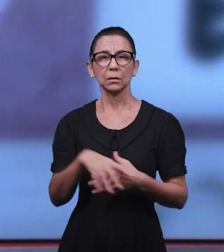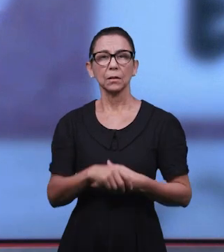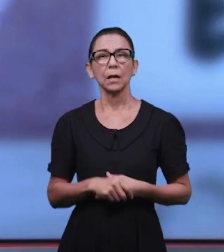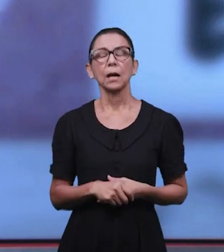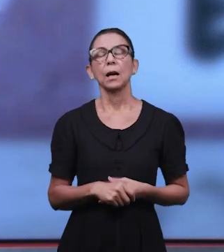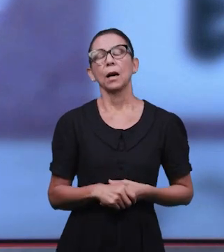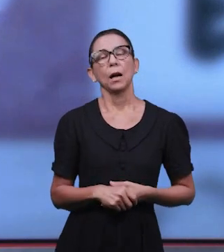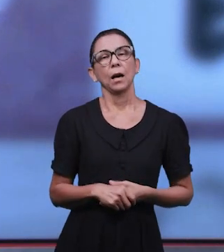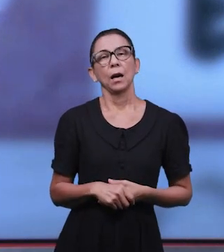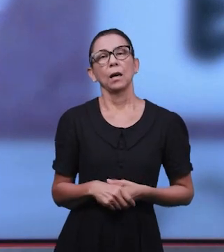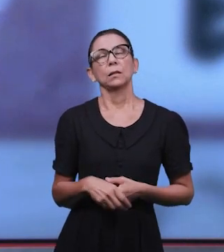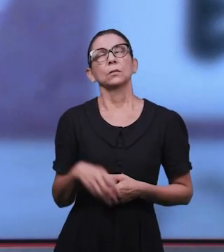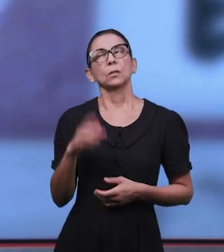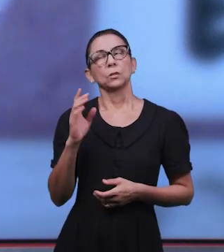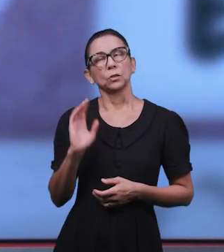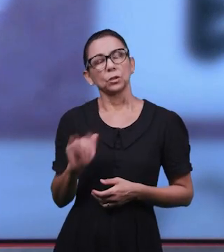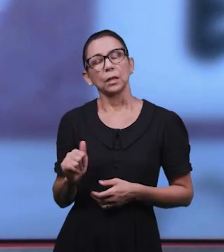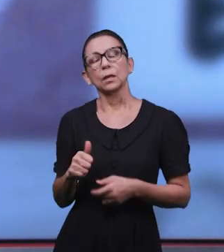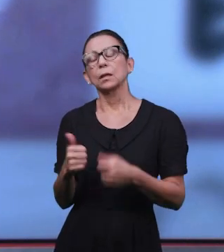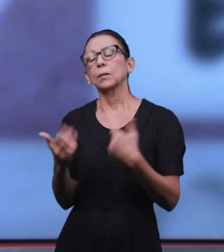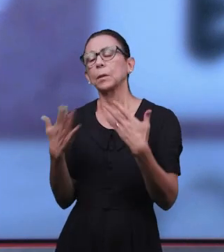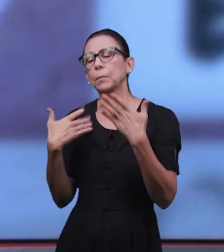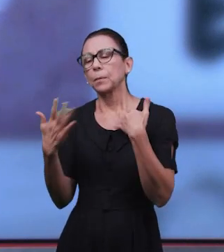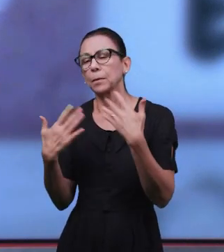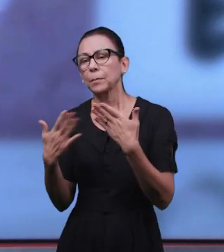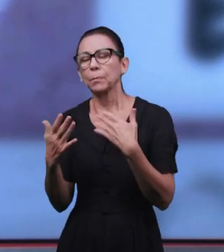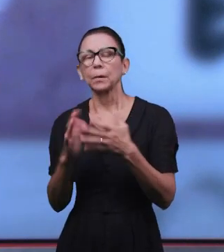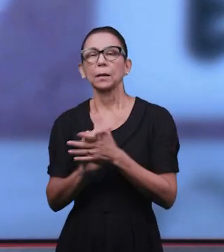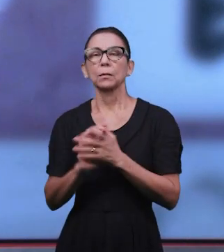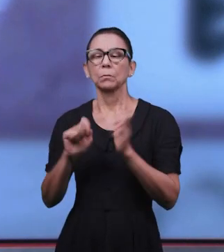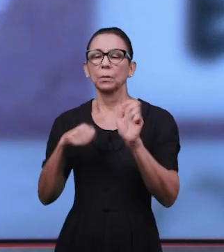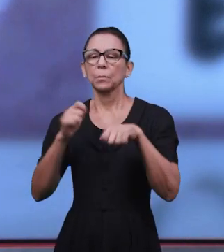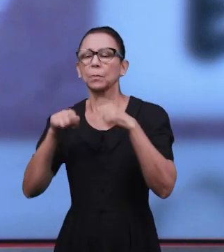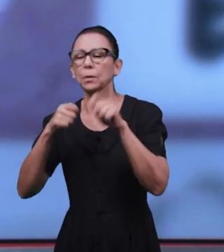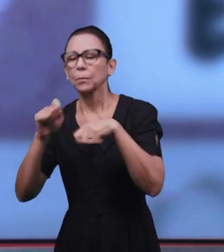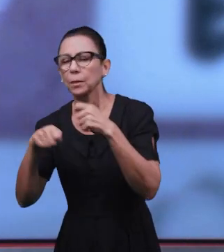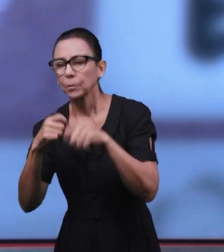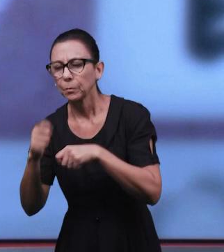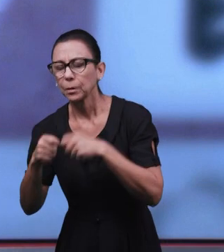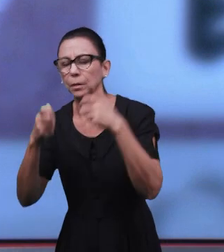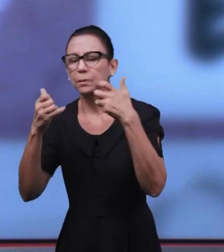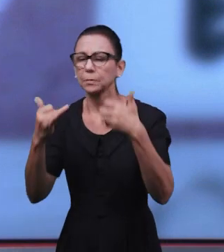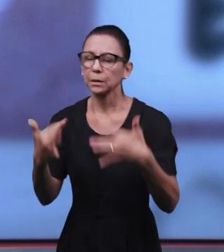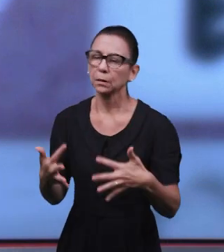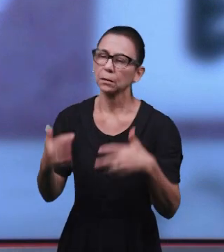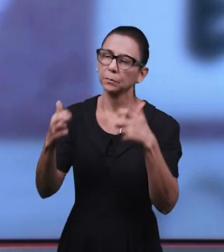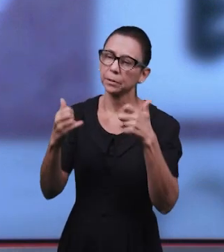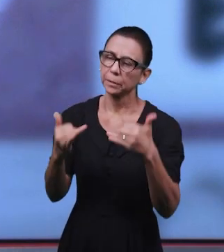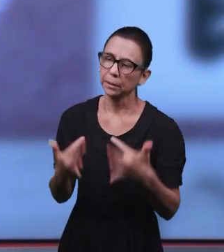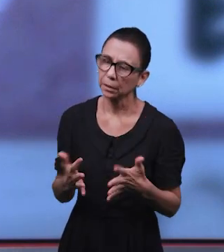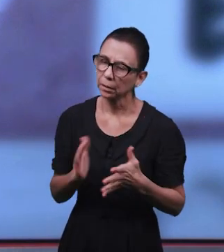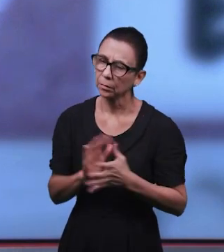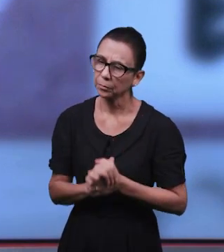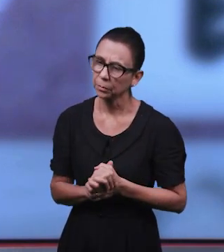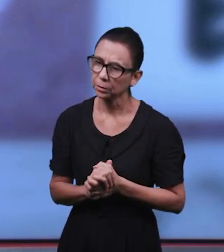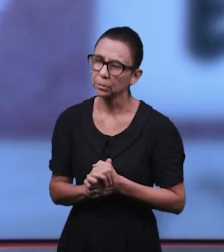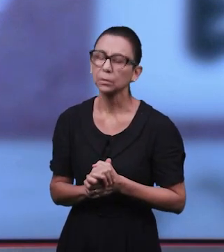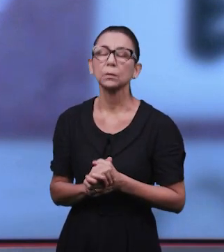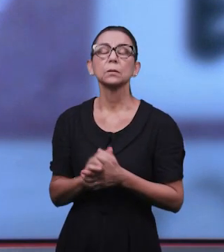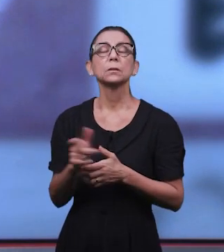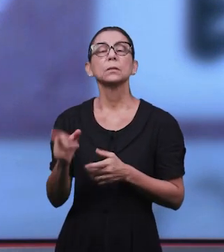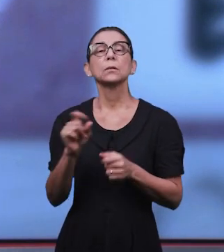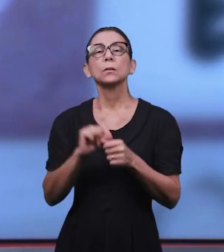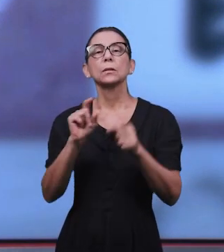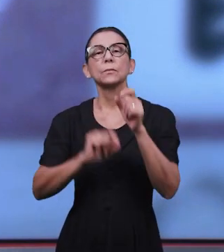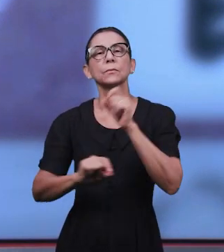falamos uma vez ou conversamos atentamente, ouvimos para entender o sentimento de tristeza?